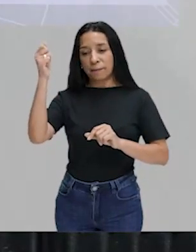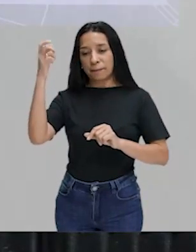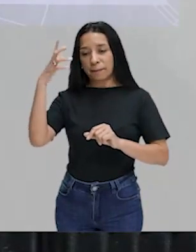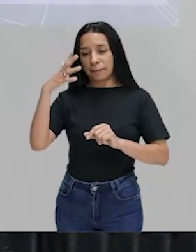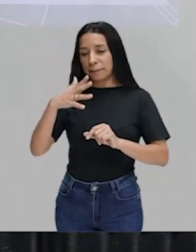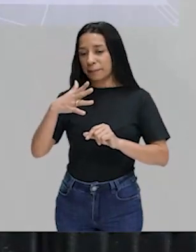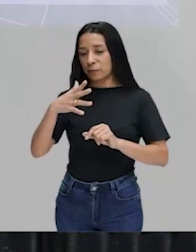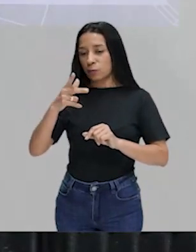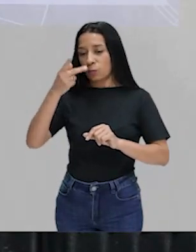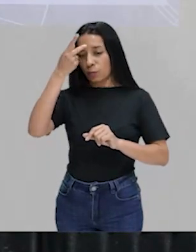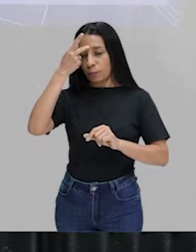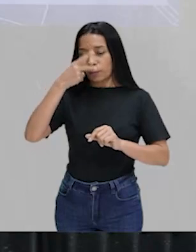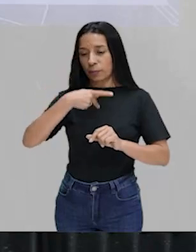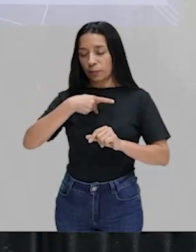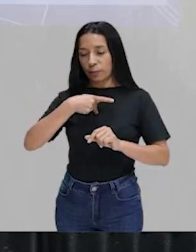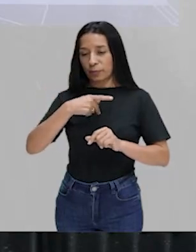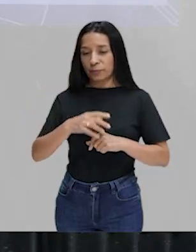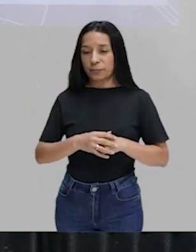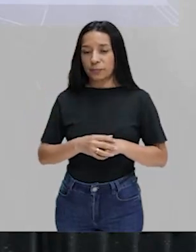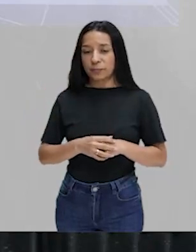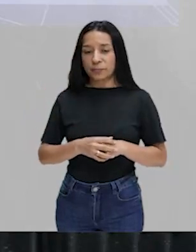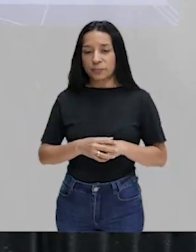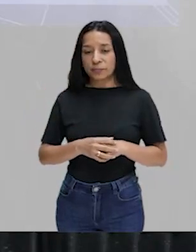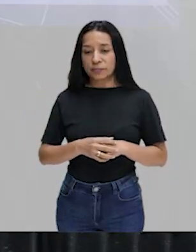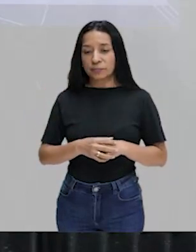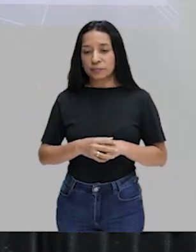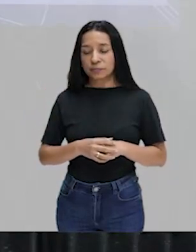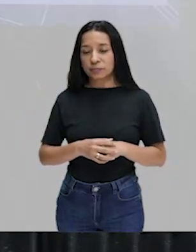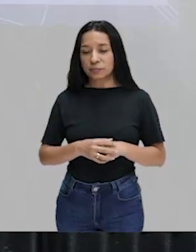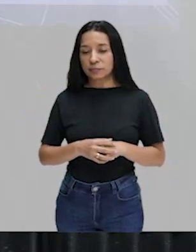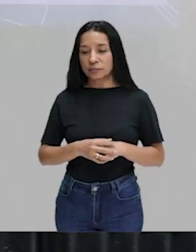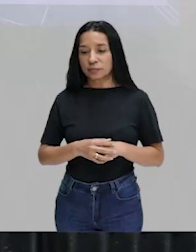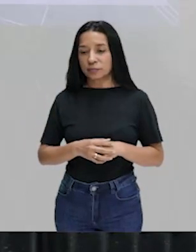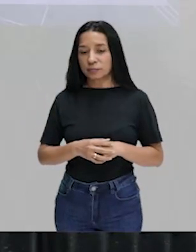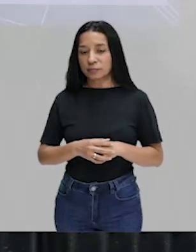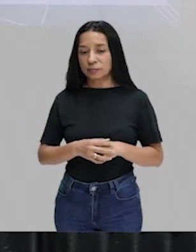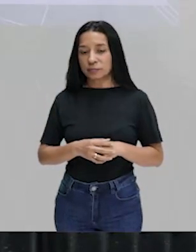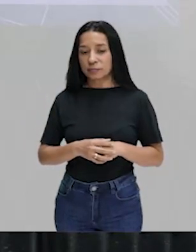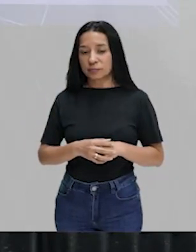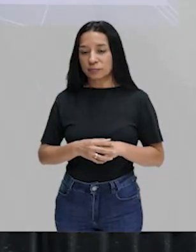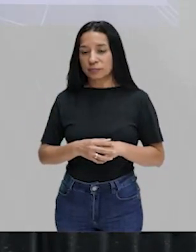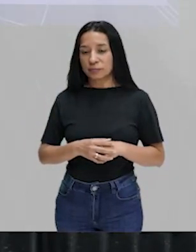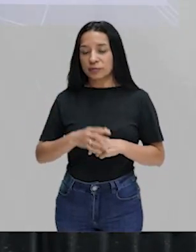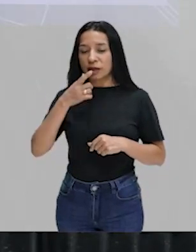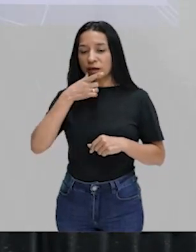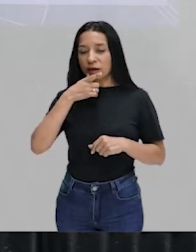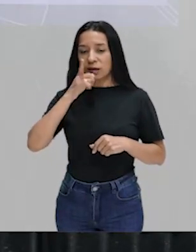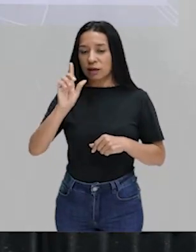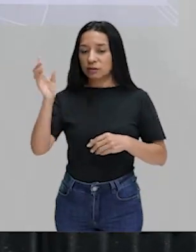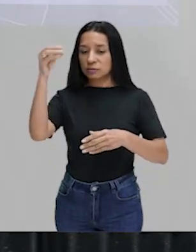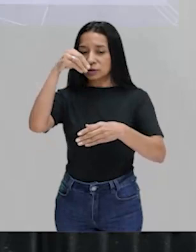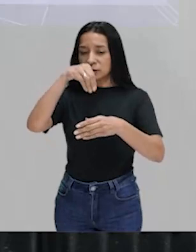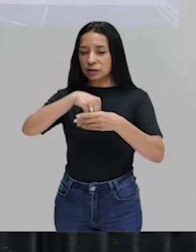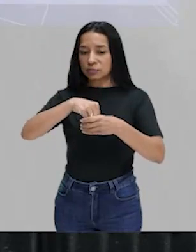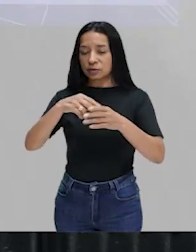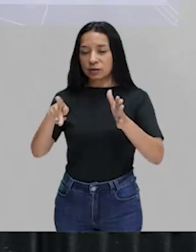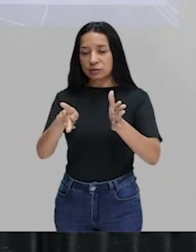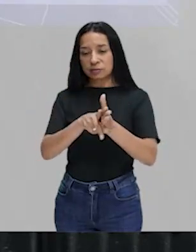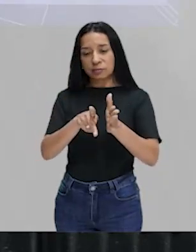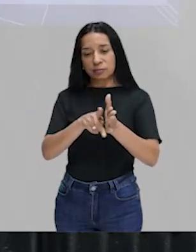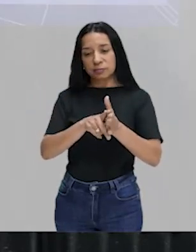reflete a luz do sol. Em busca de um brilho de aluguel, ganhos eleitorais e pessoais. Então, é uma